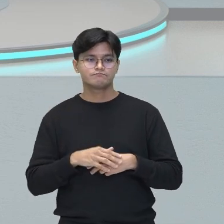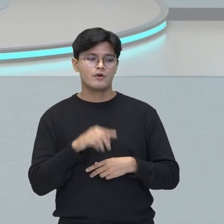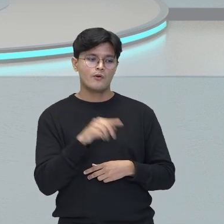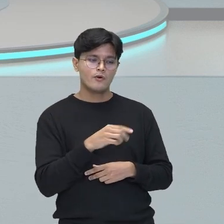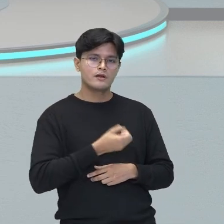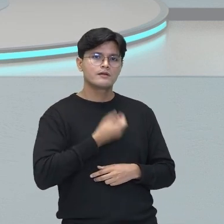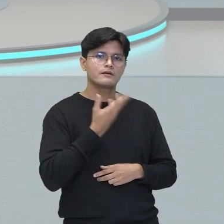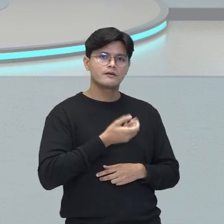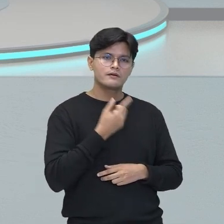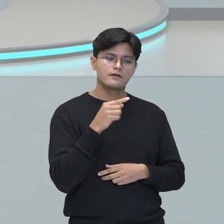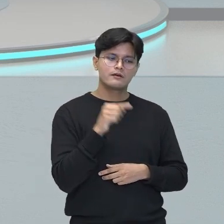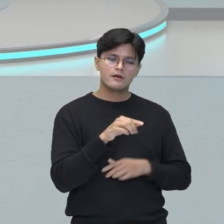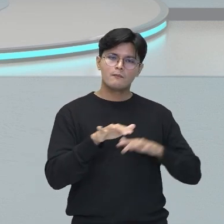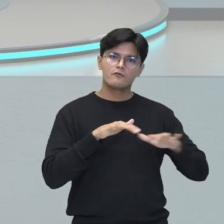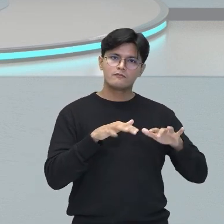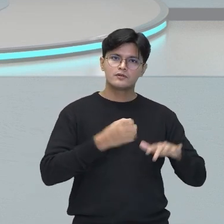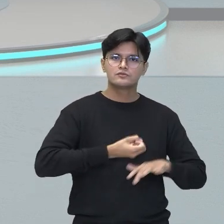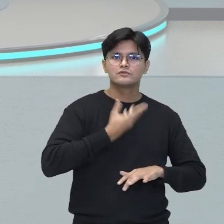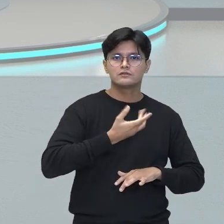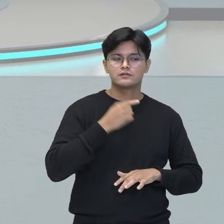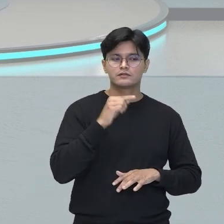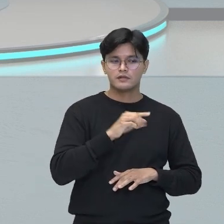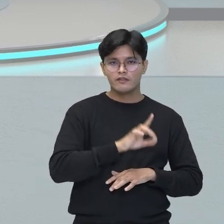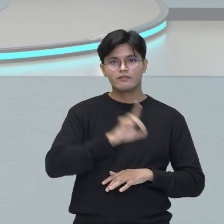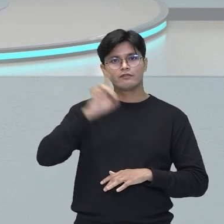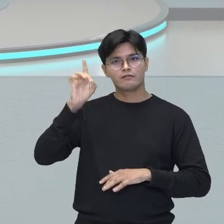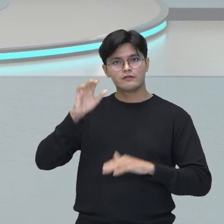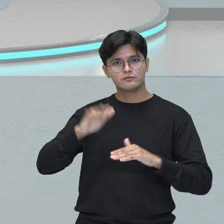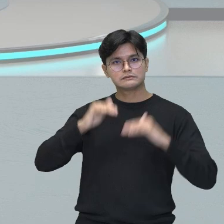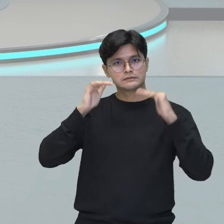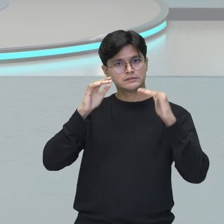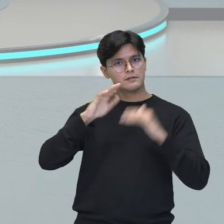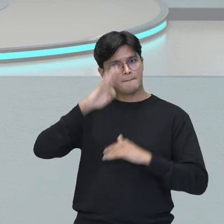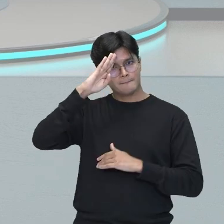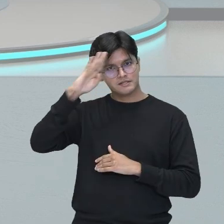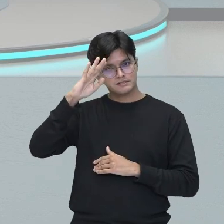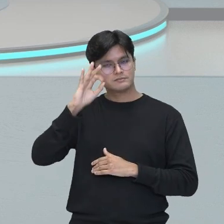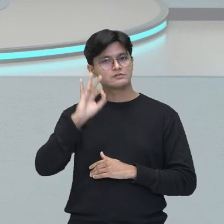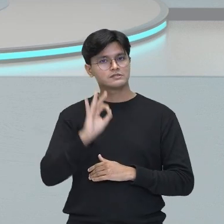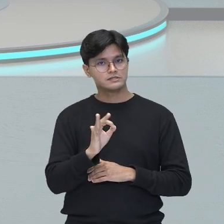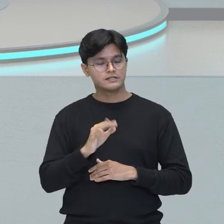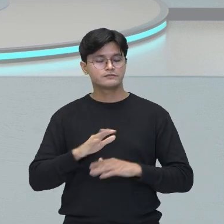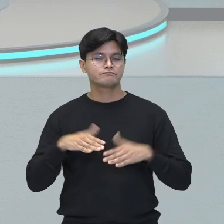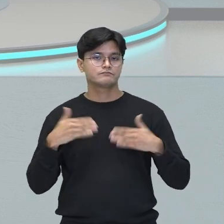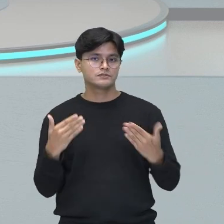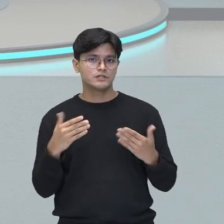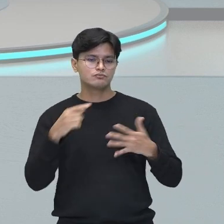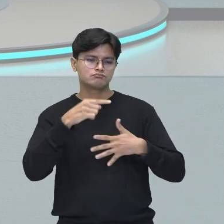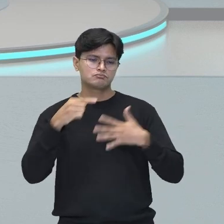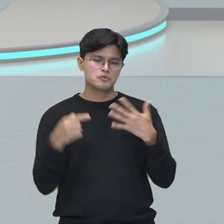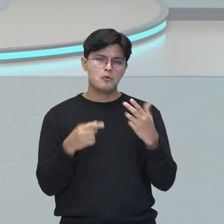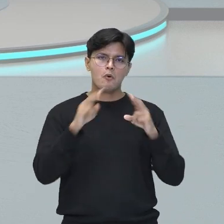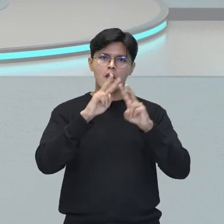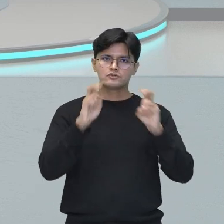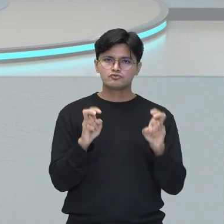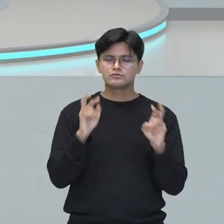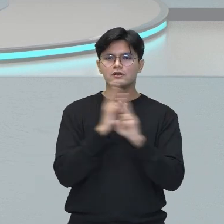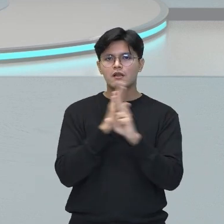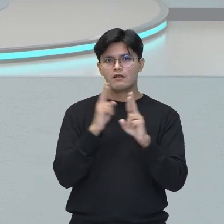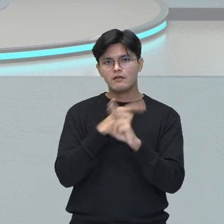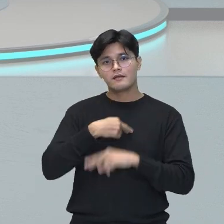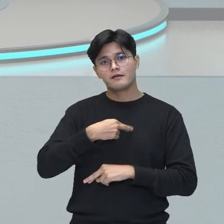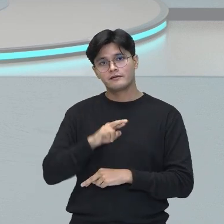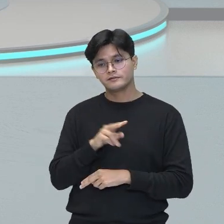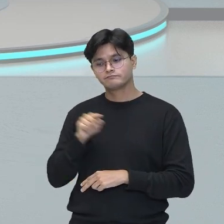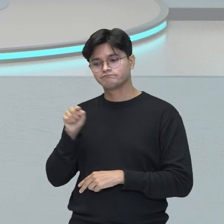Deus como centro de tudo então Os questionamentos era tudo relacionado à religião já no humanismo não